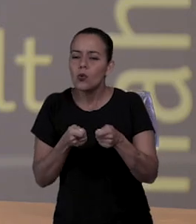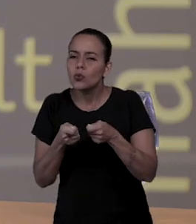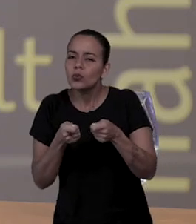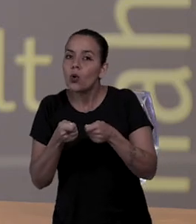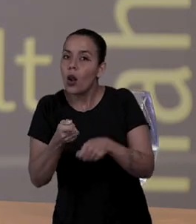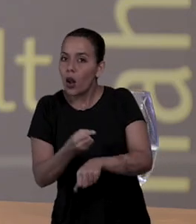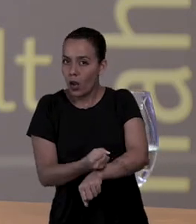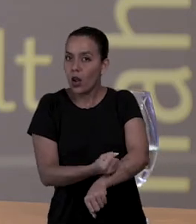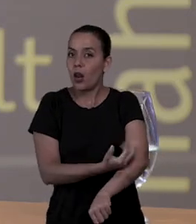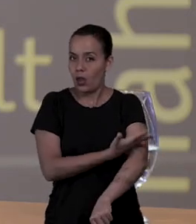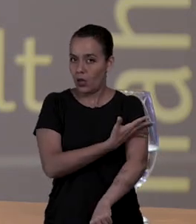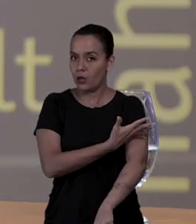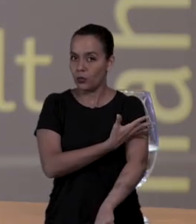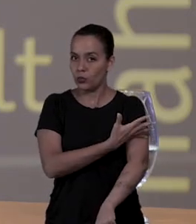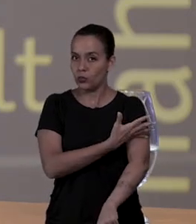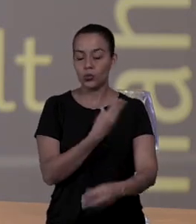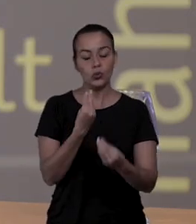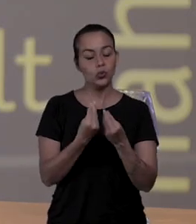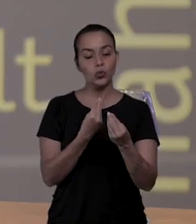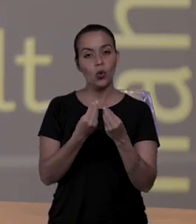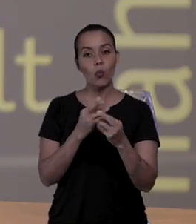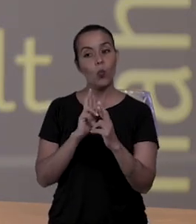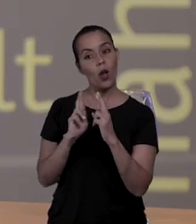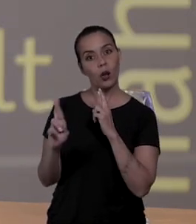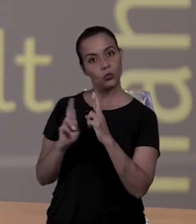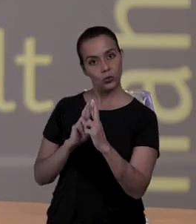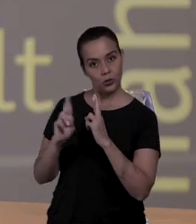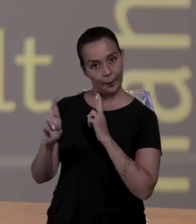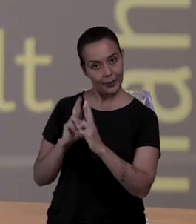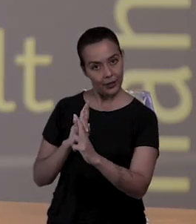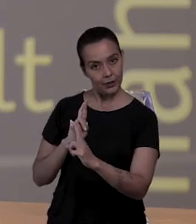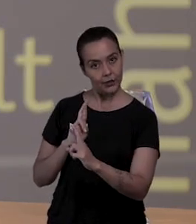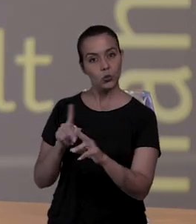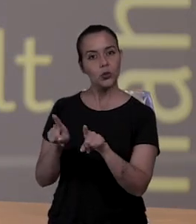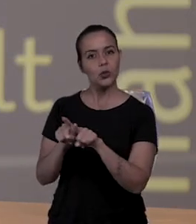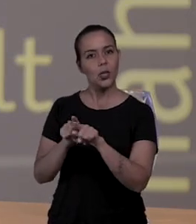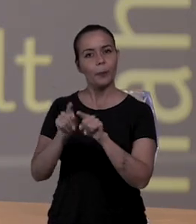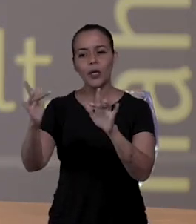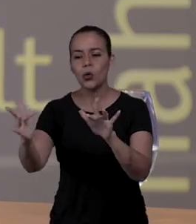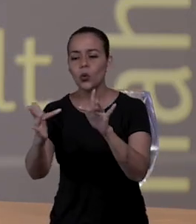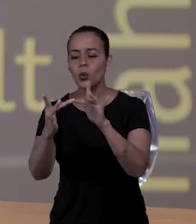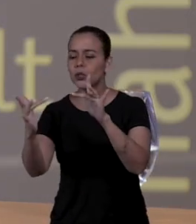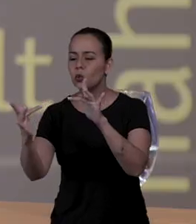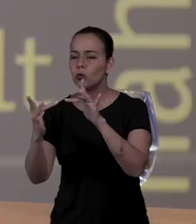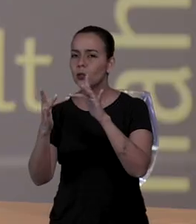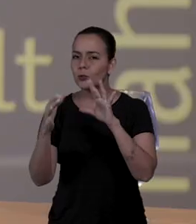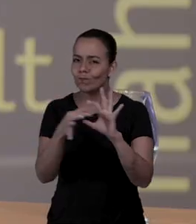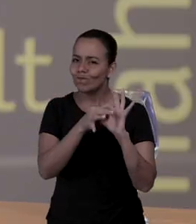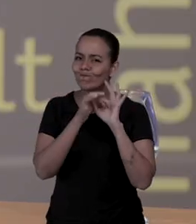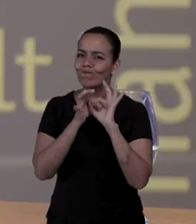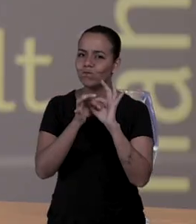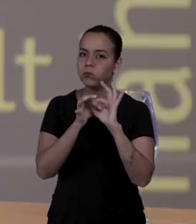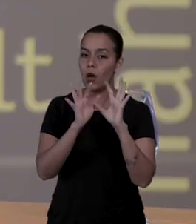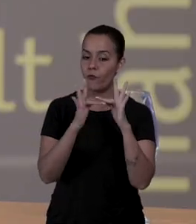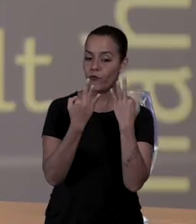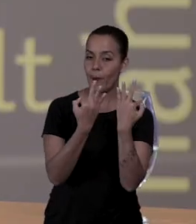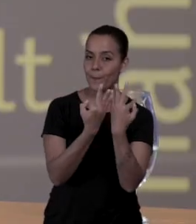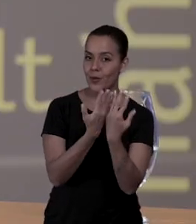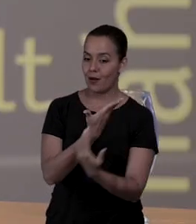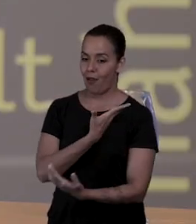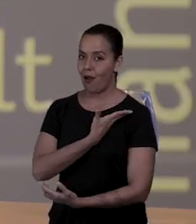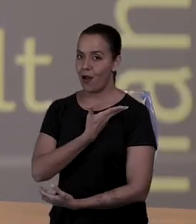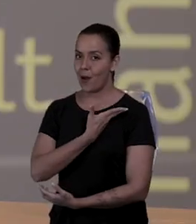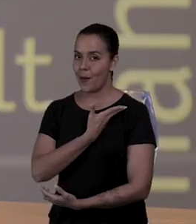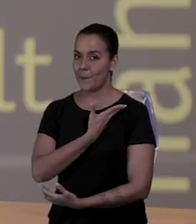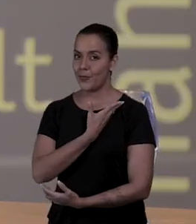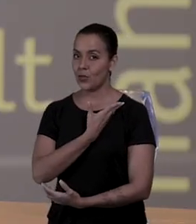emoções, regular elas, entender como se desenvolver, como se relacionar e estabelecer conexões fortes,